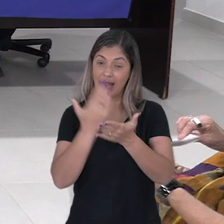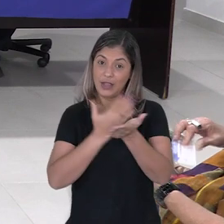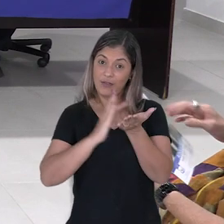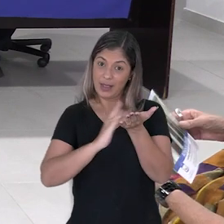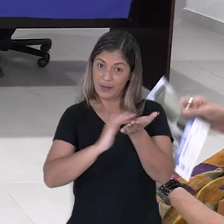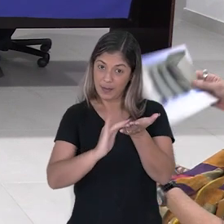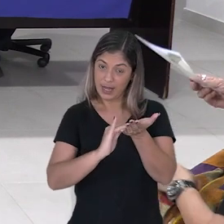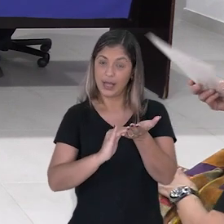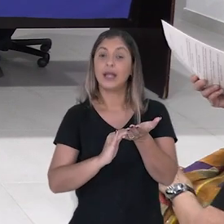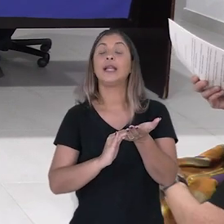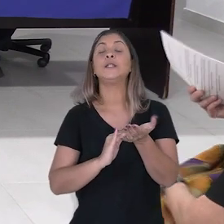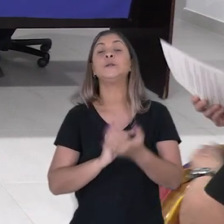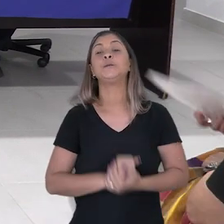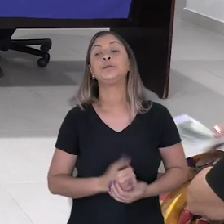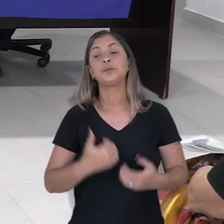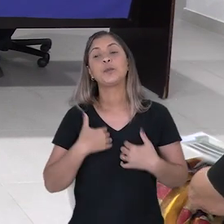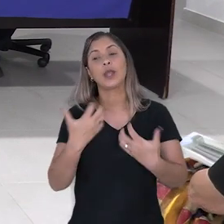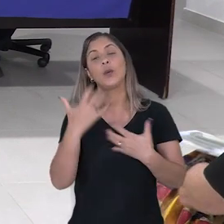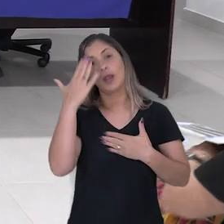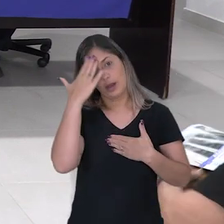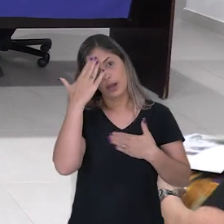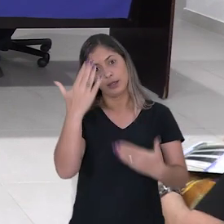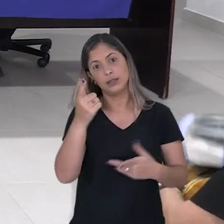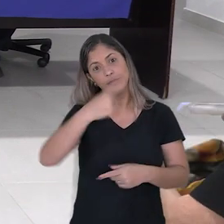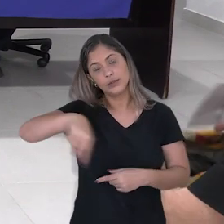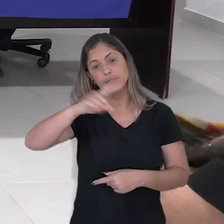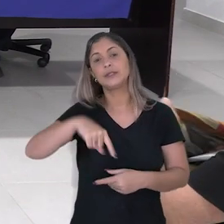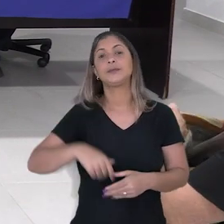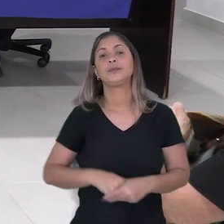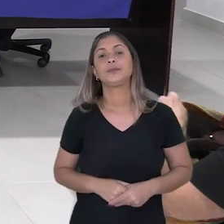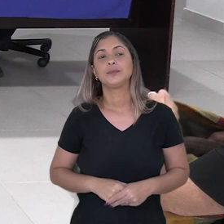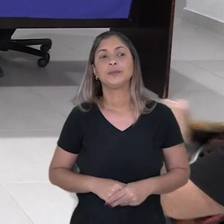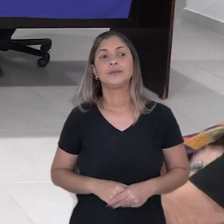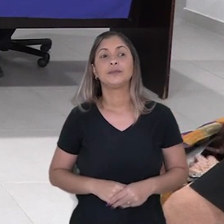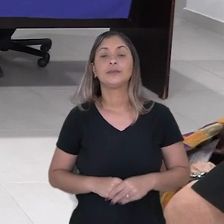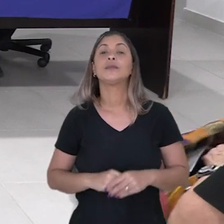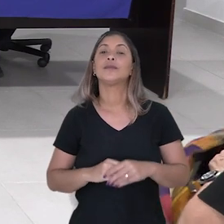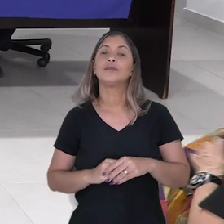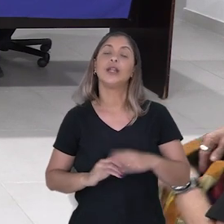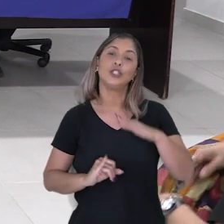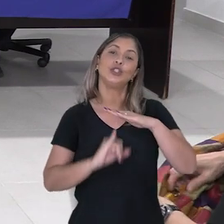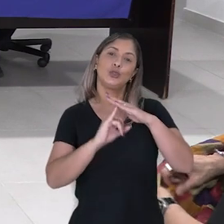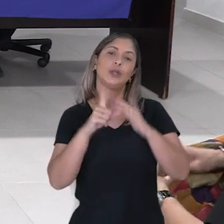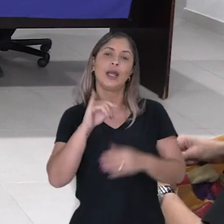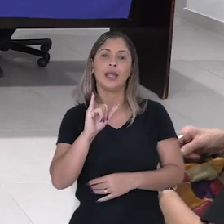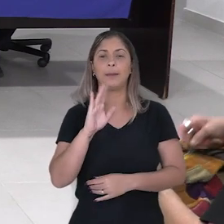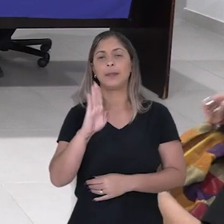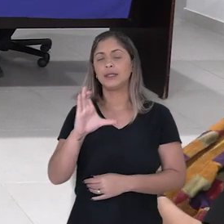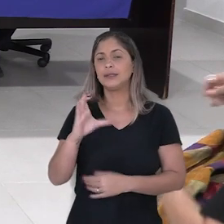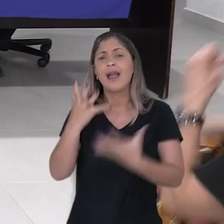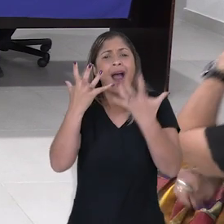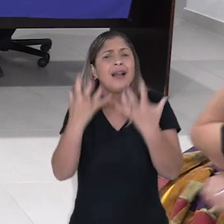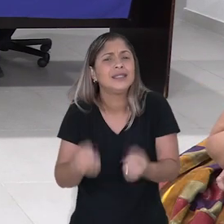Braille. Eu queria agradecer a vocês, assim, ao Instituto Benjamin Constant por ter aceitado com